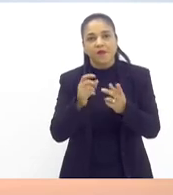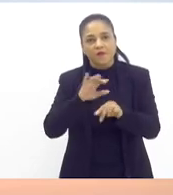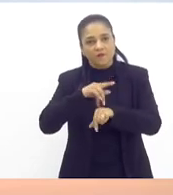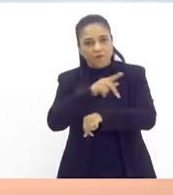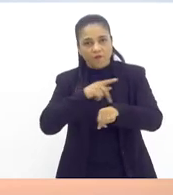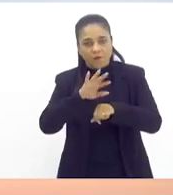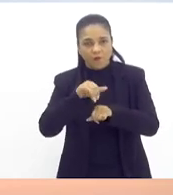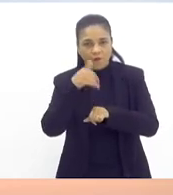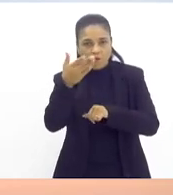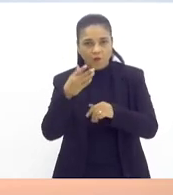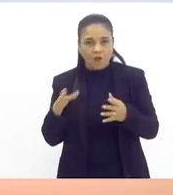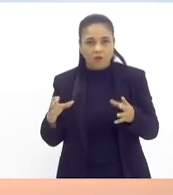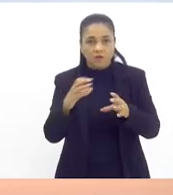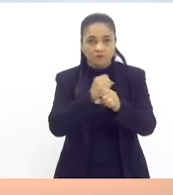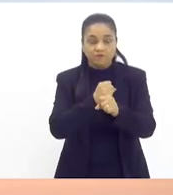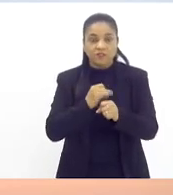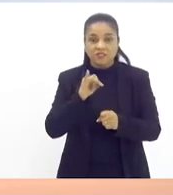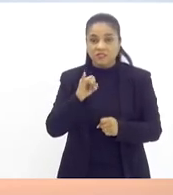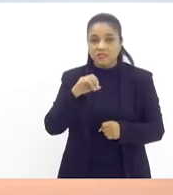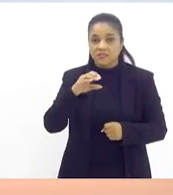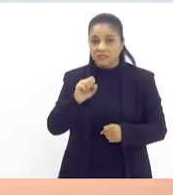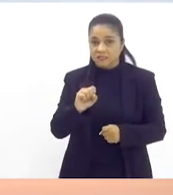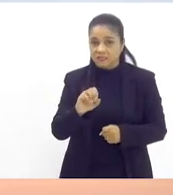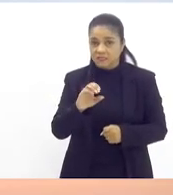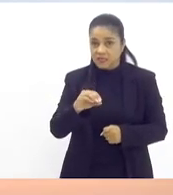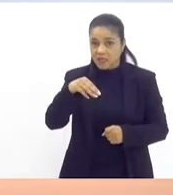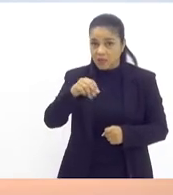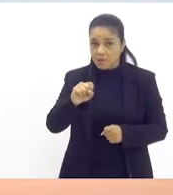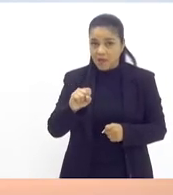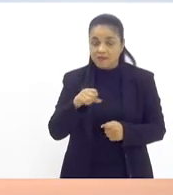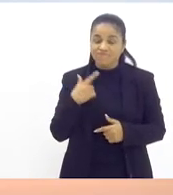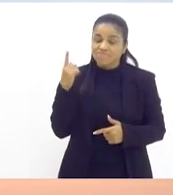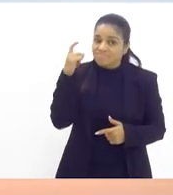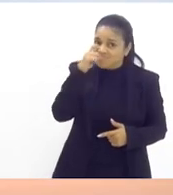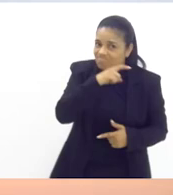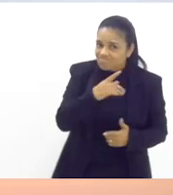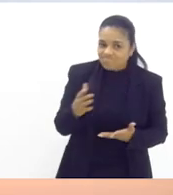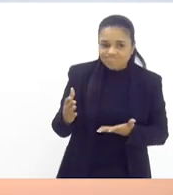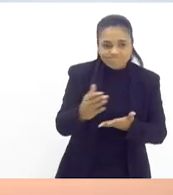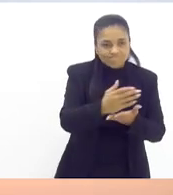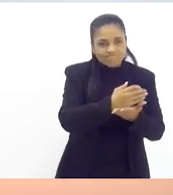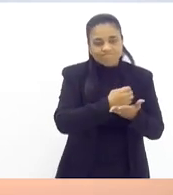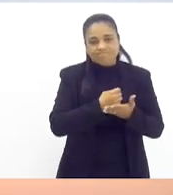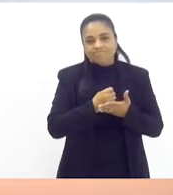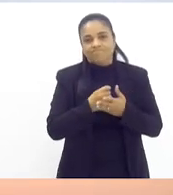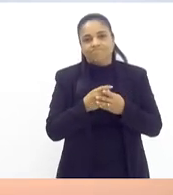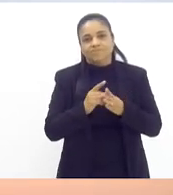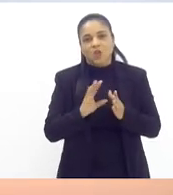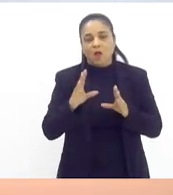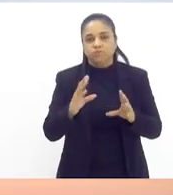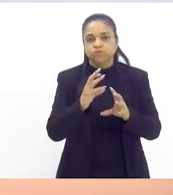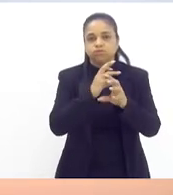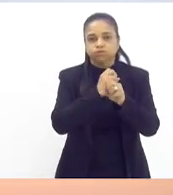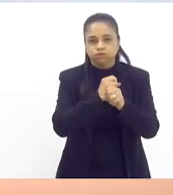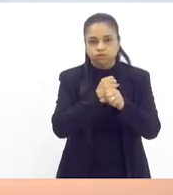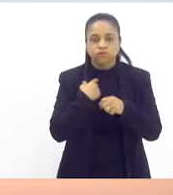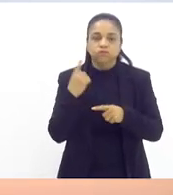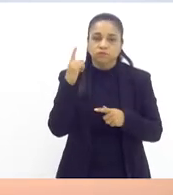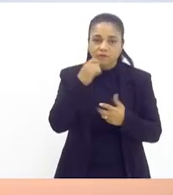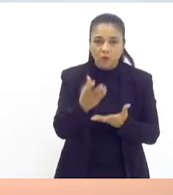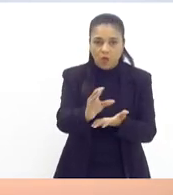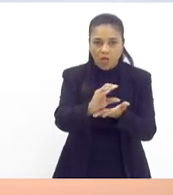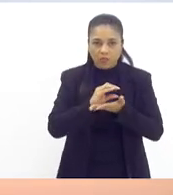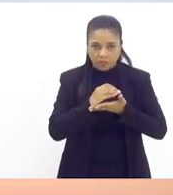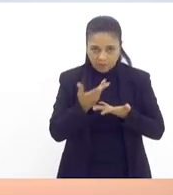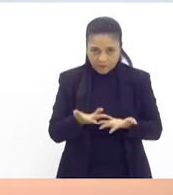acumula um saldo credor de ICMS é um inferno para recuperar esse saldo credor que ele acumulou. E a ideia aqui é fazer esse ressarcimento muito